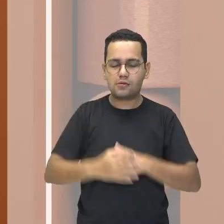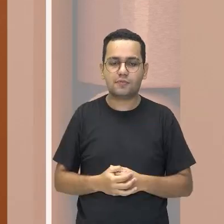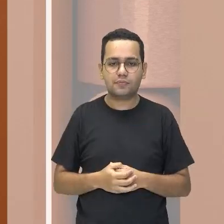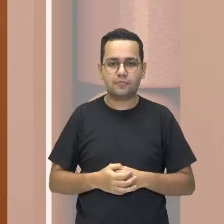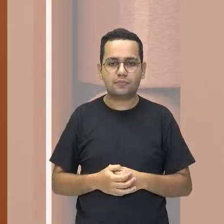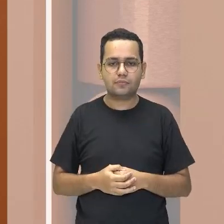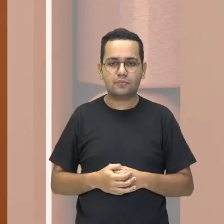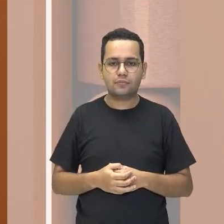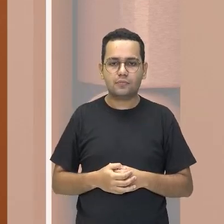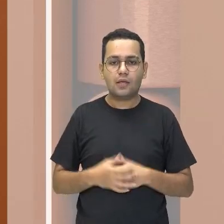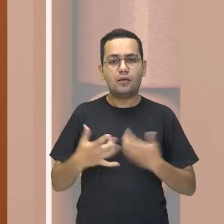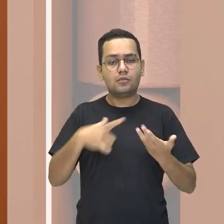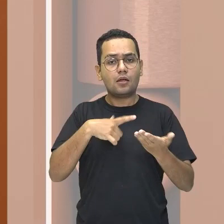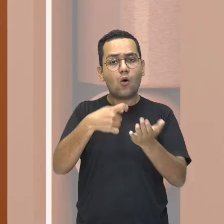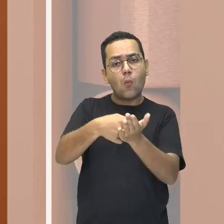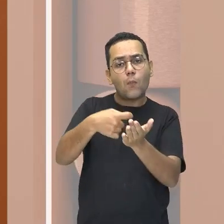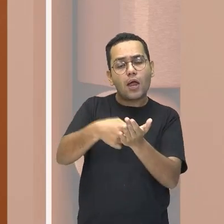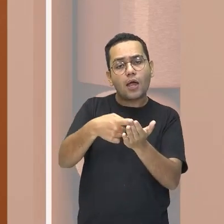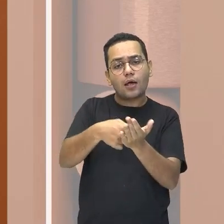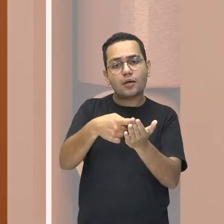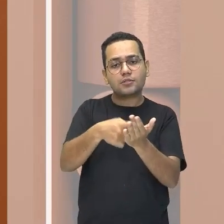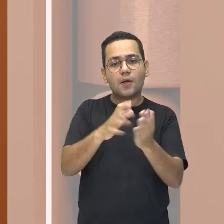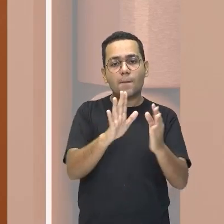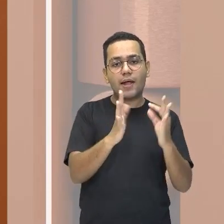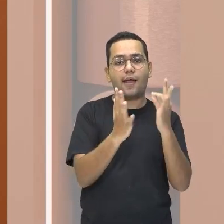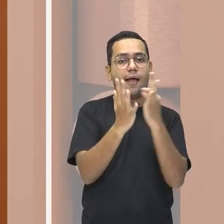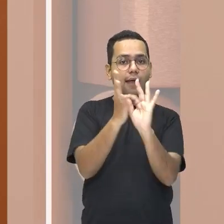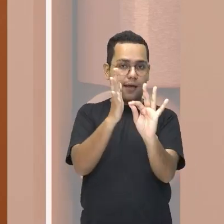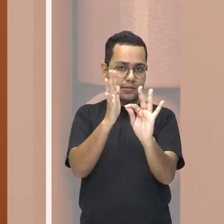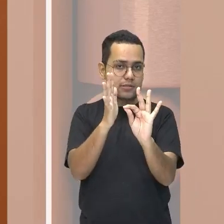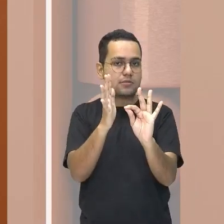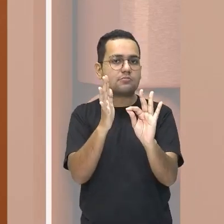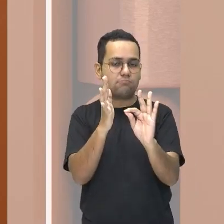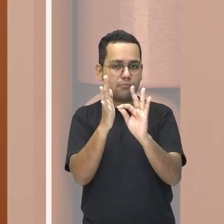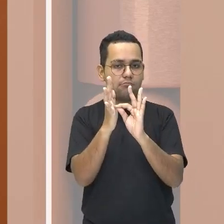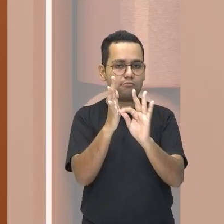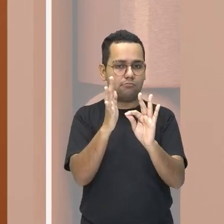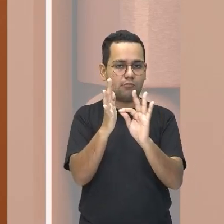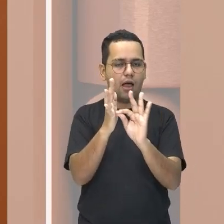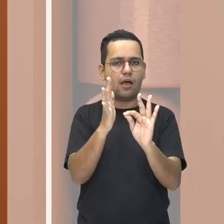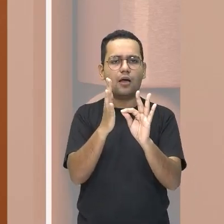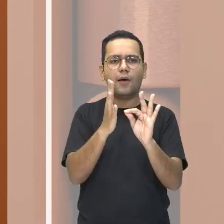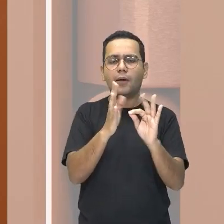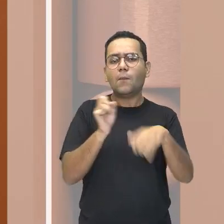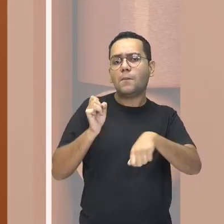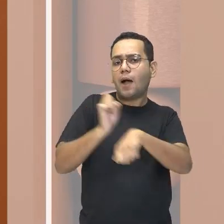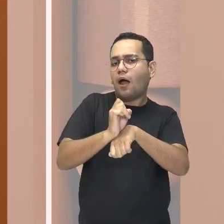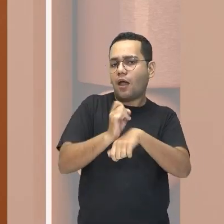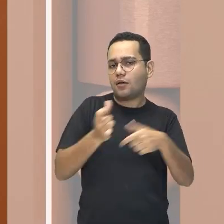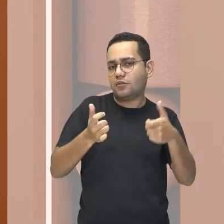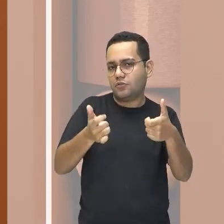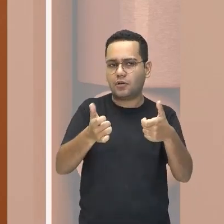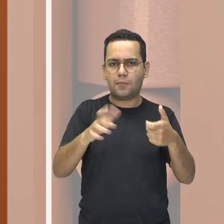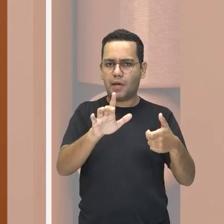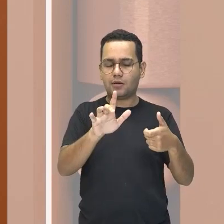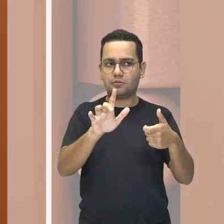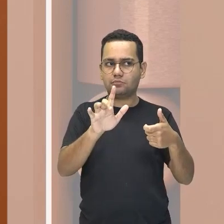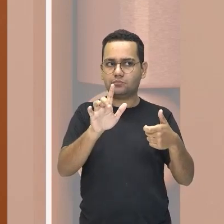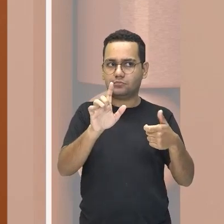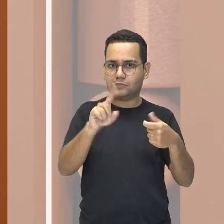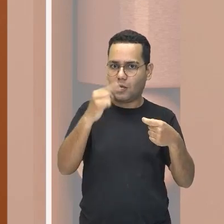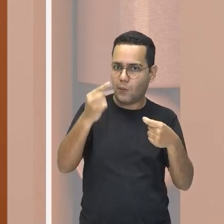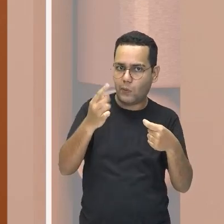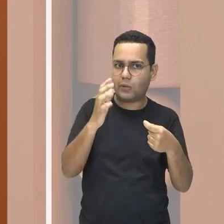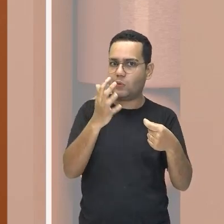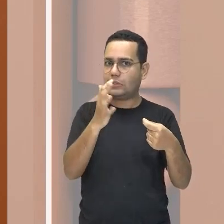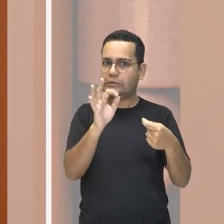assinar uma rendição que de fato não aconteceu no primeiro momento. Daqui a pouco a gente vai ver que fato